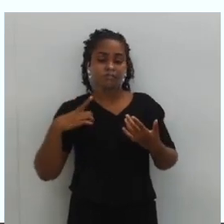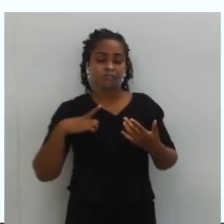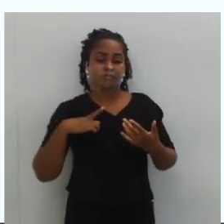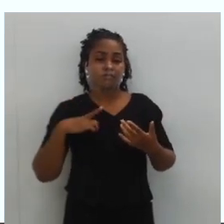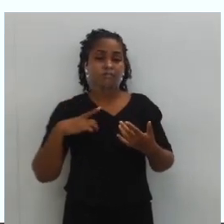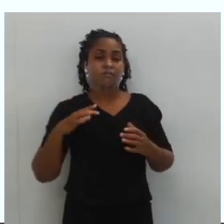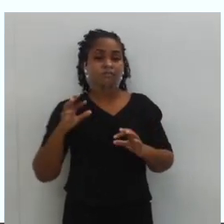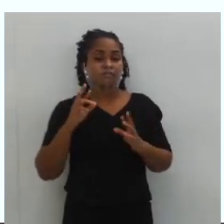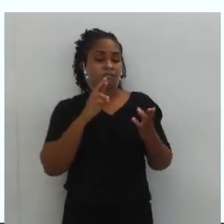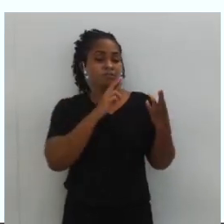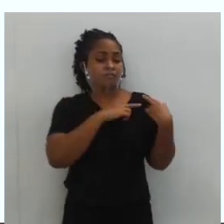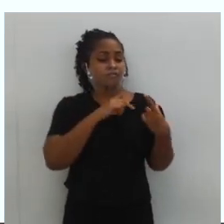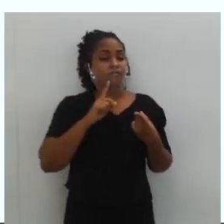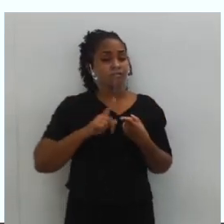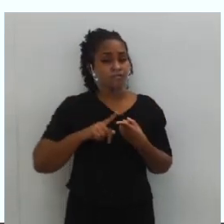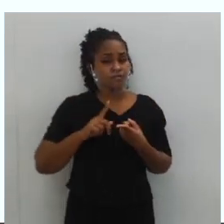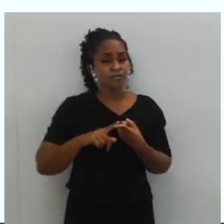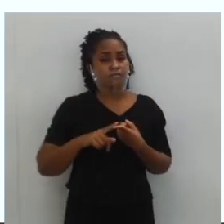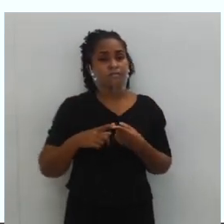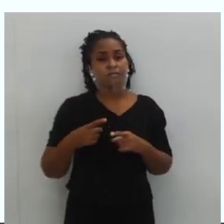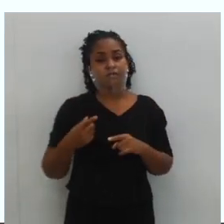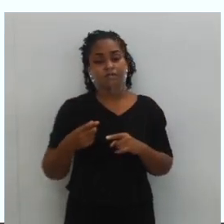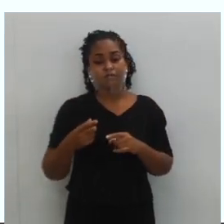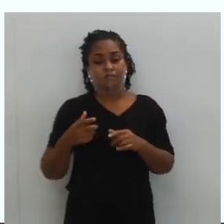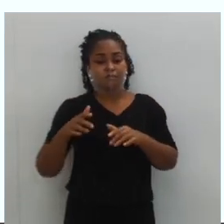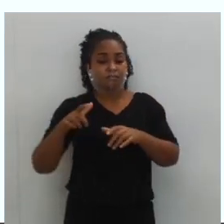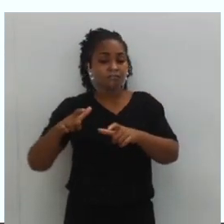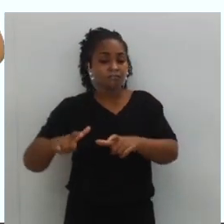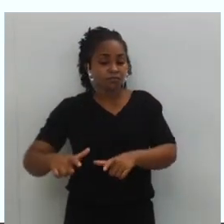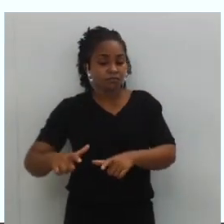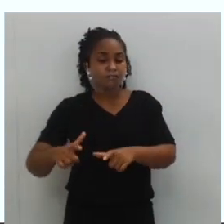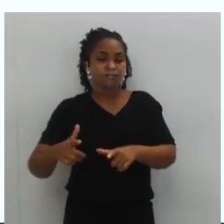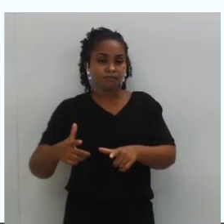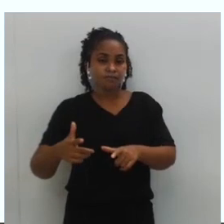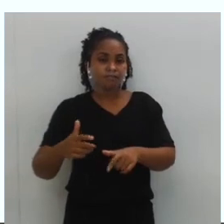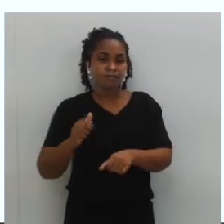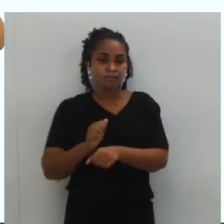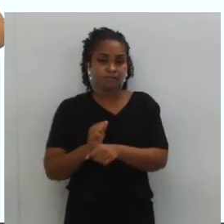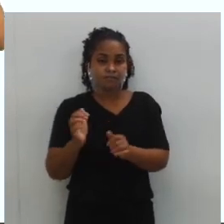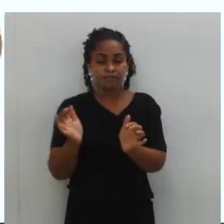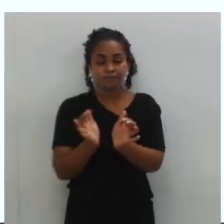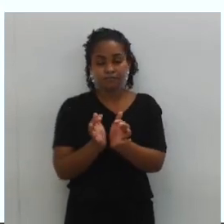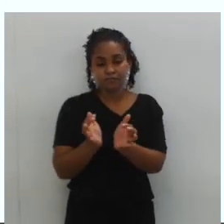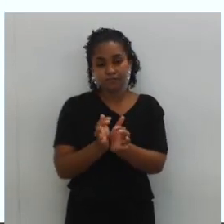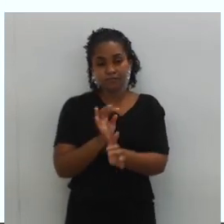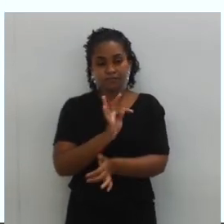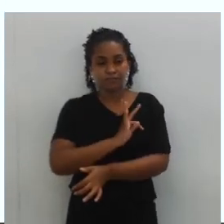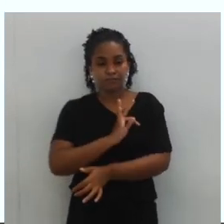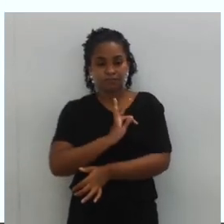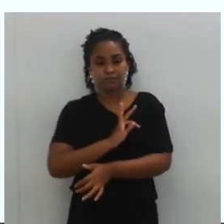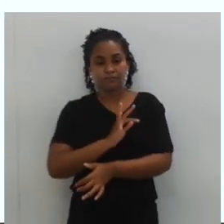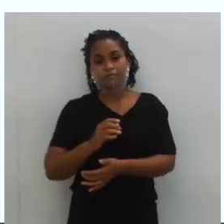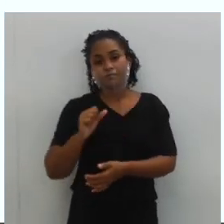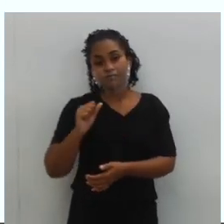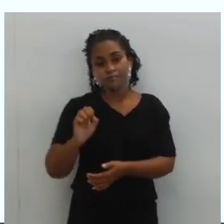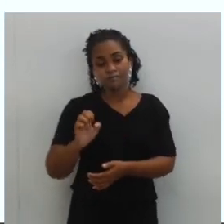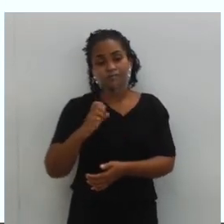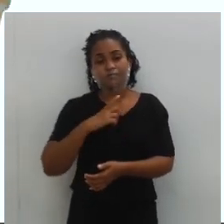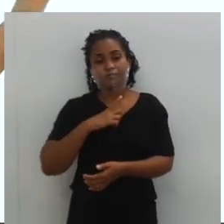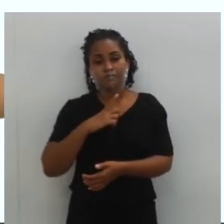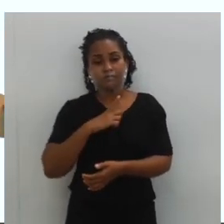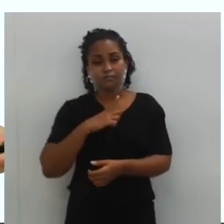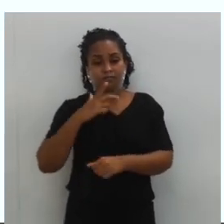responsável também por isso, né? Até por acomodação dos atores, da equipe técnica também, se for fazer uma